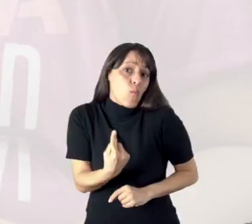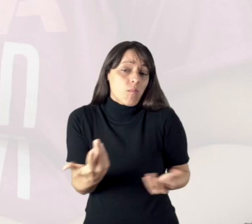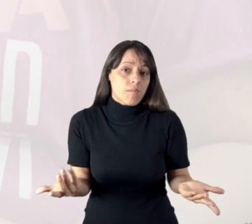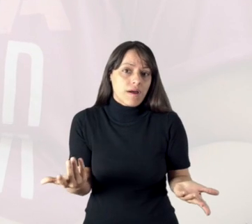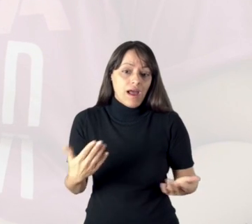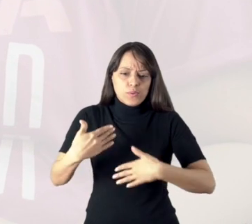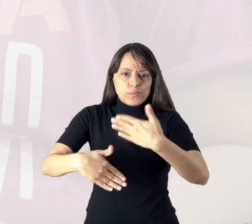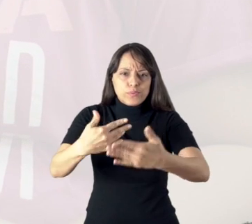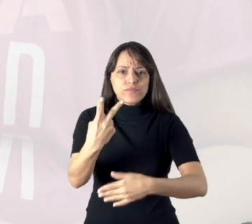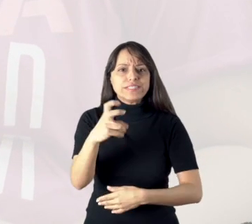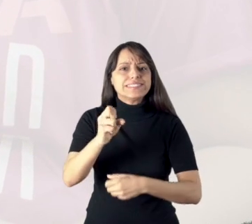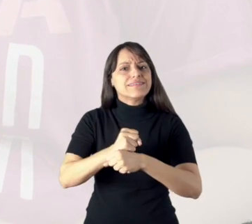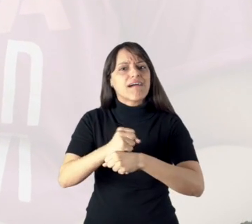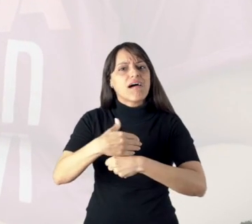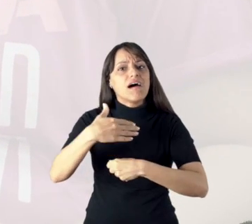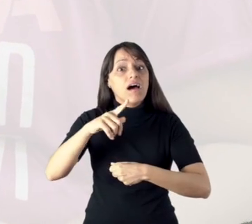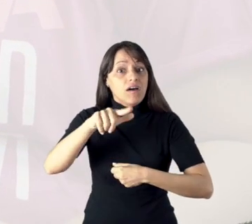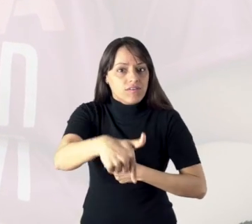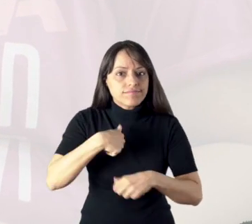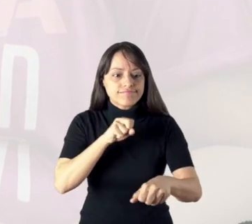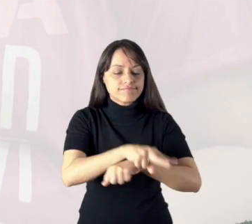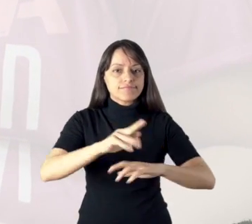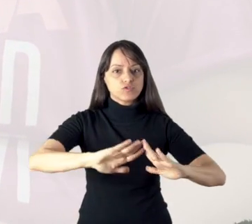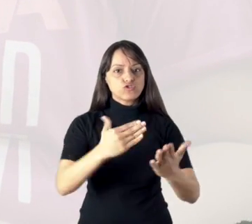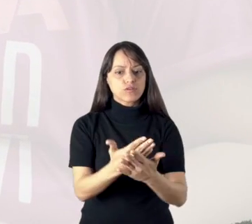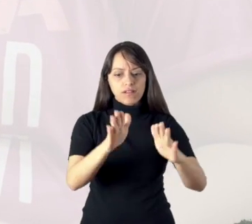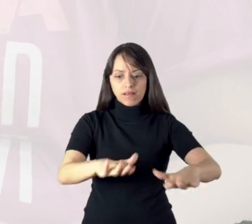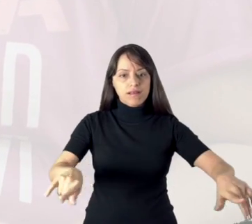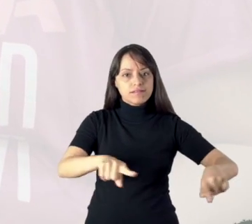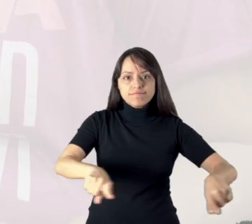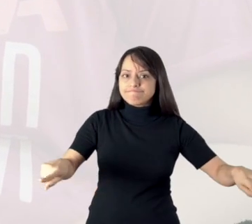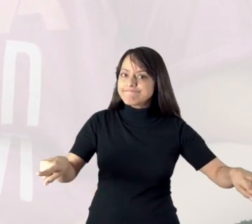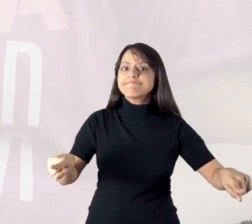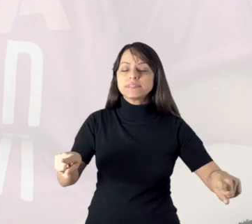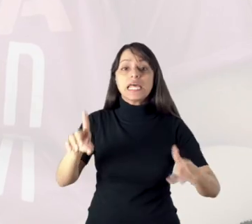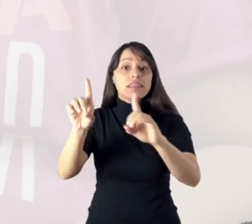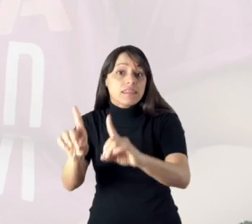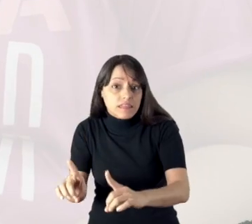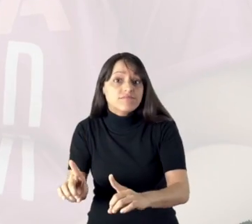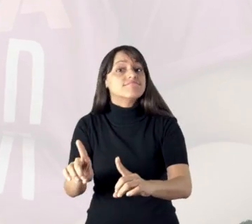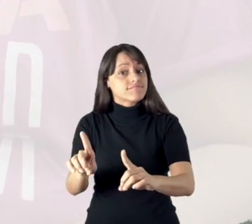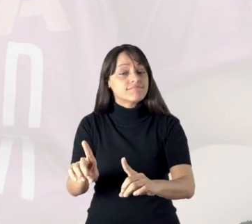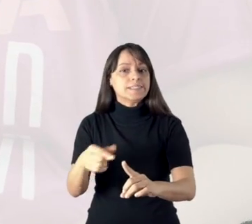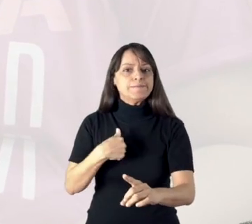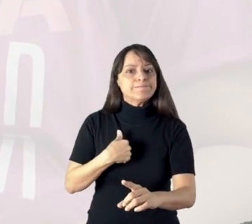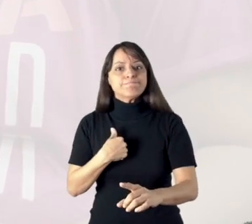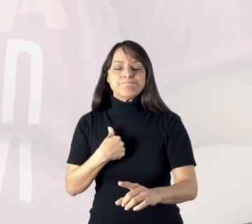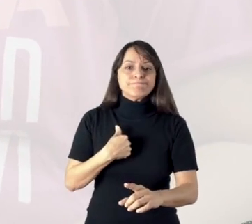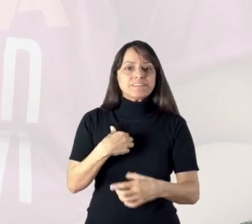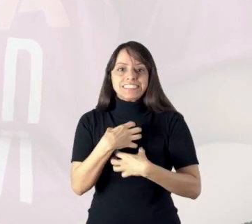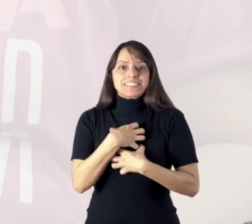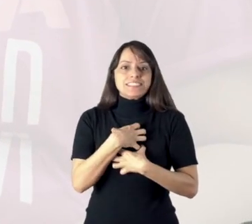especial. Quase 25 anos depois, eu chego numa escola onde eu vou ter que trabalhar com muitas crianças com